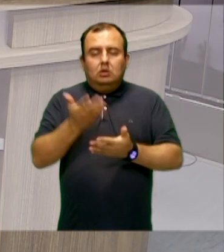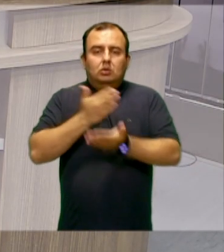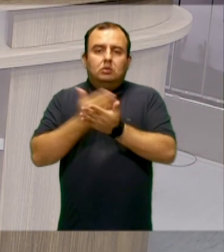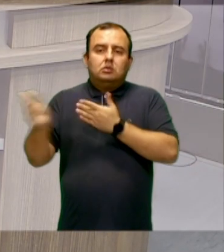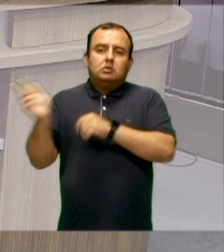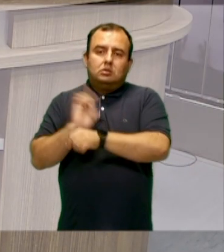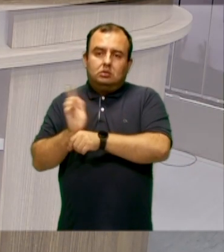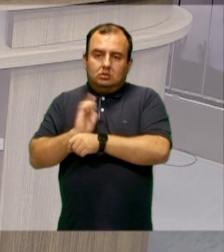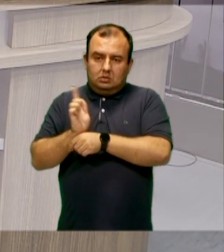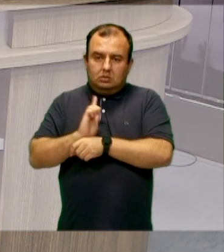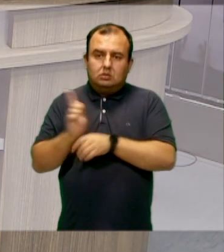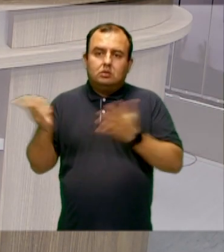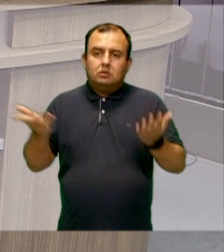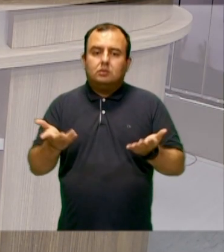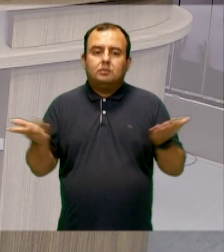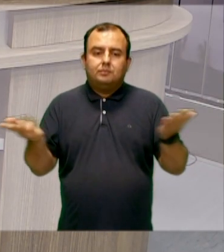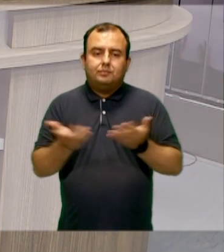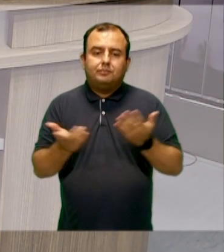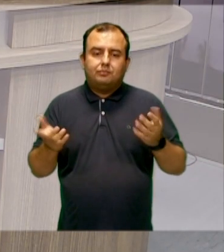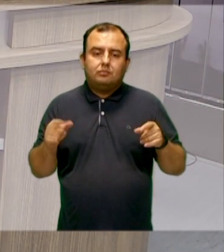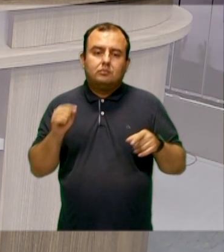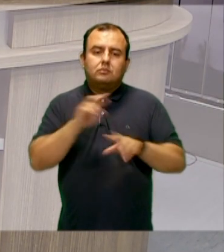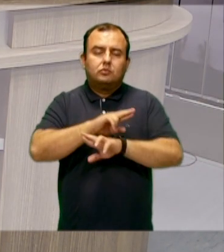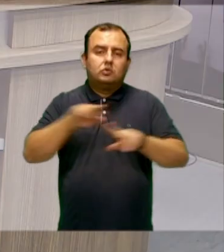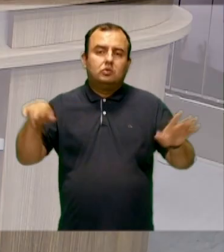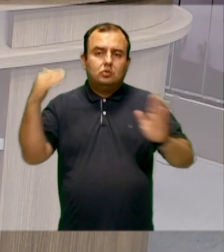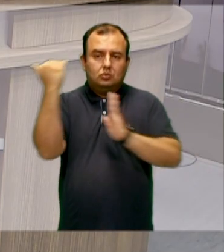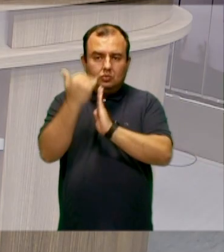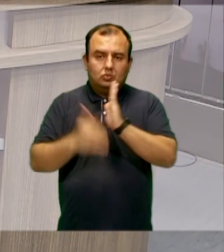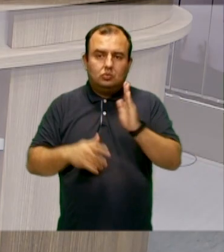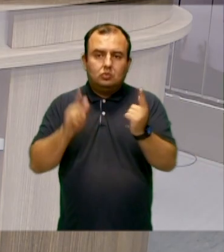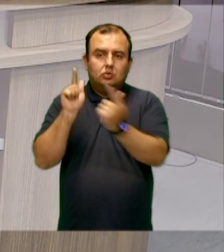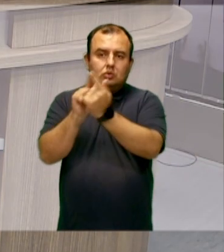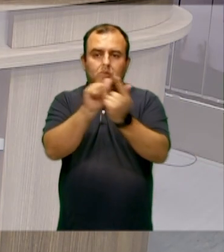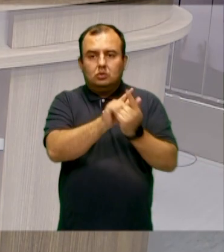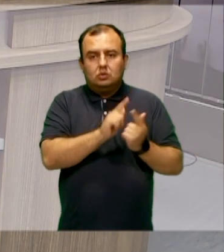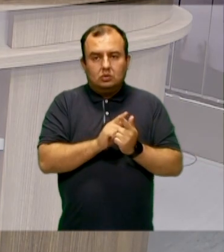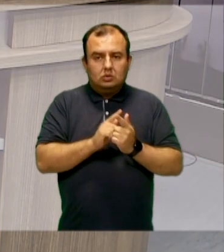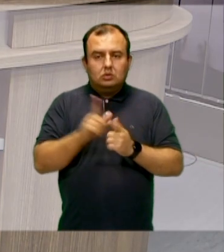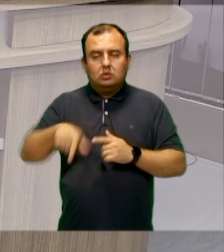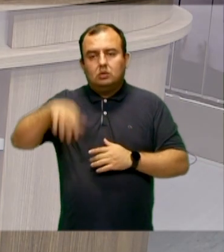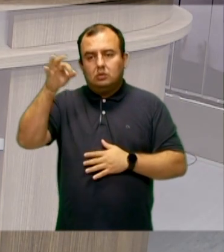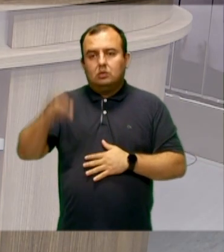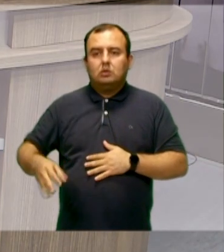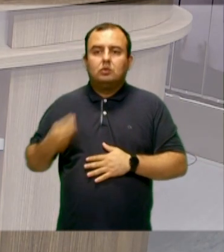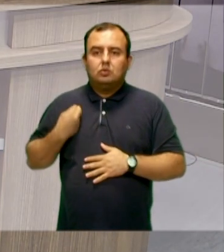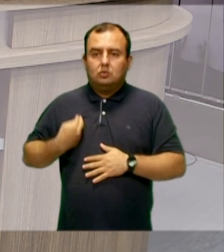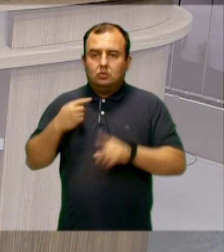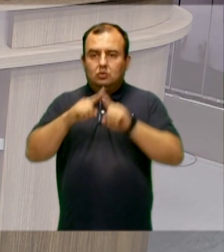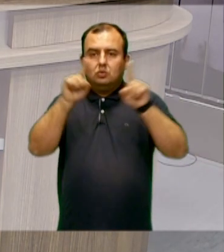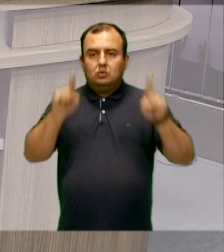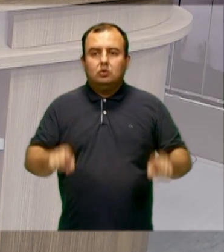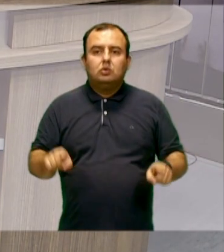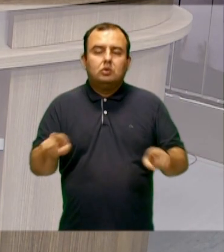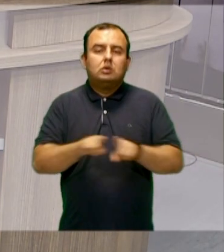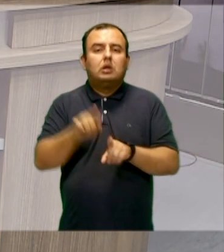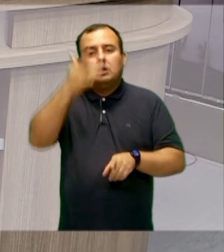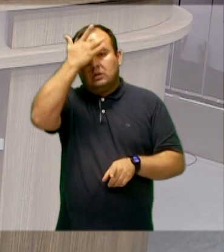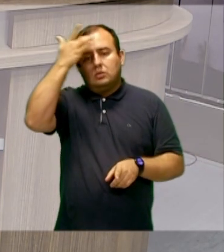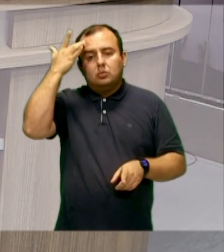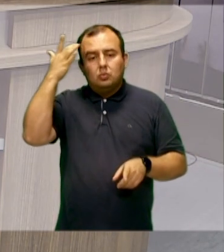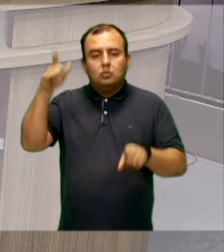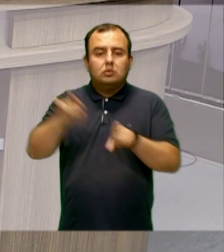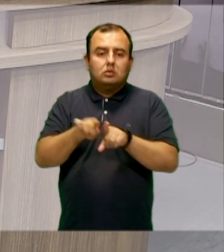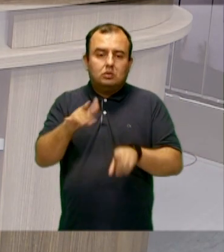gestão, e esse que vocês através dos programas. Vocês estão com vários programas para atendimento da qualidade de vida desse servidor, a saúde mental